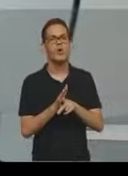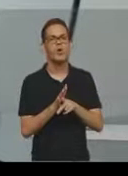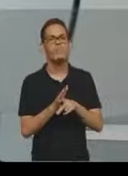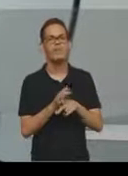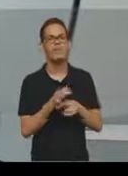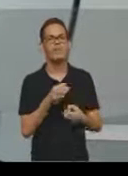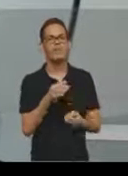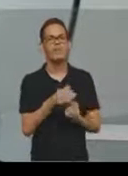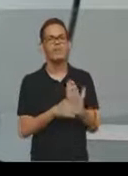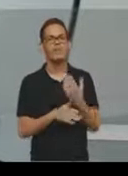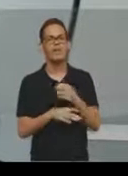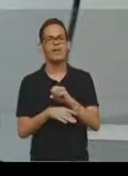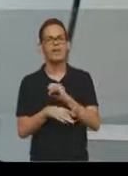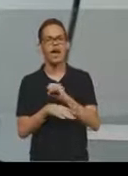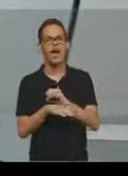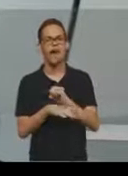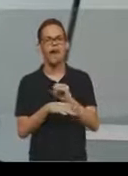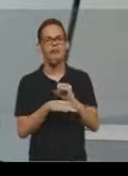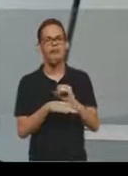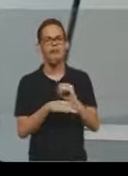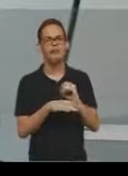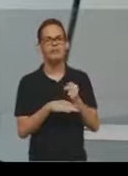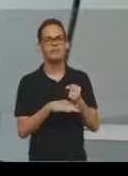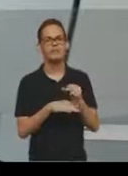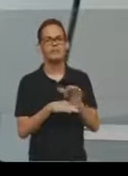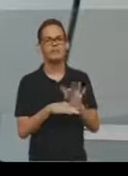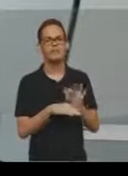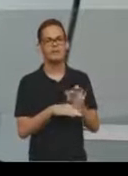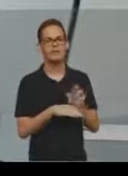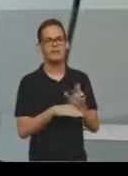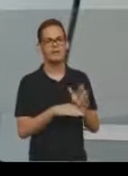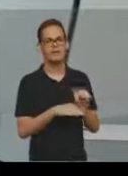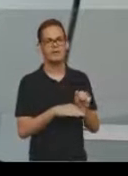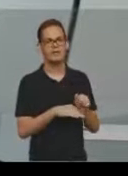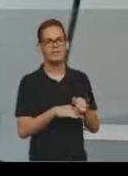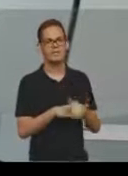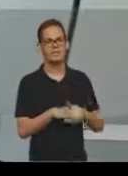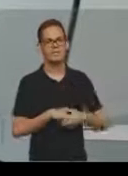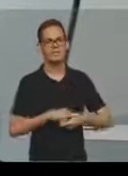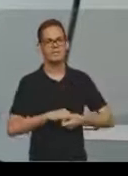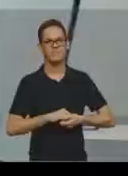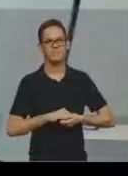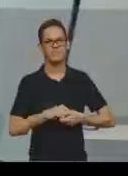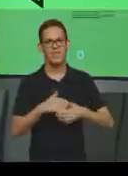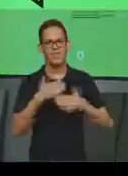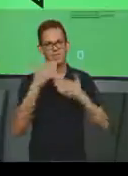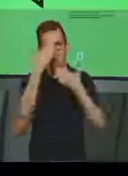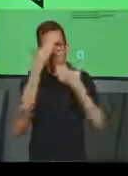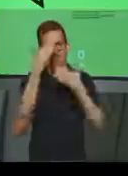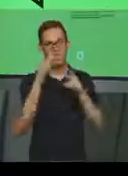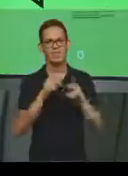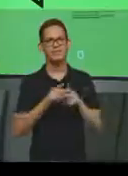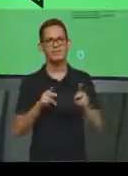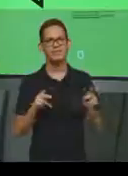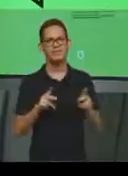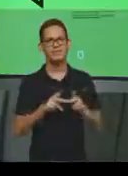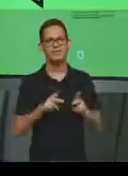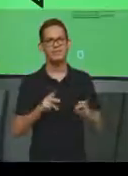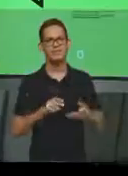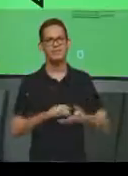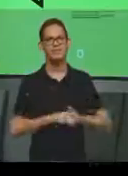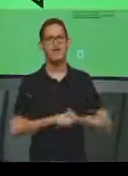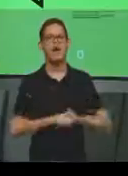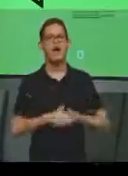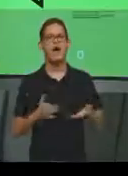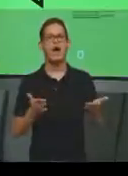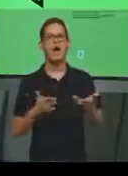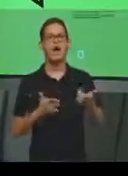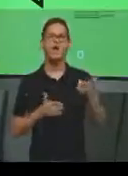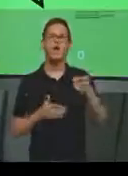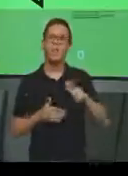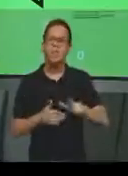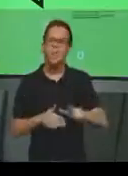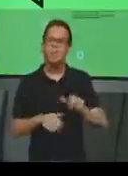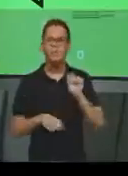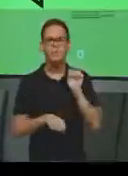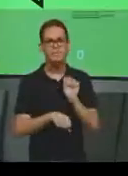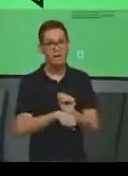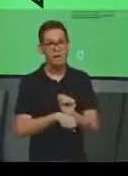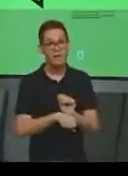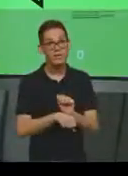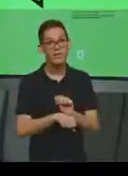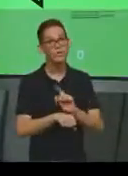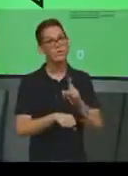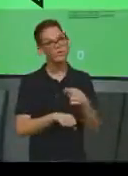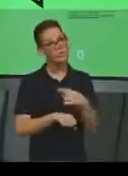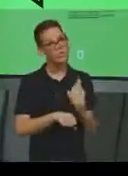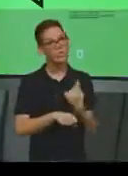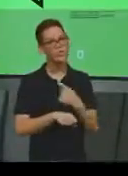a oosfera, que vai ser o quê? O meu gameta feminino. Obrigada, professor Vinícius. Chegou a hora de mais uma pequena pausa